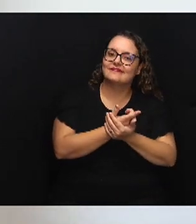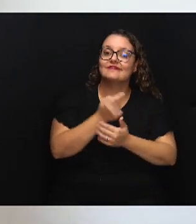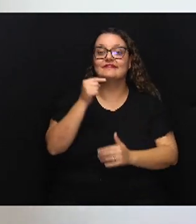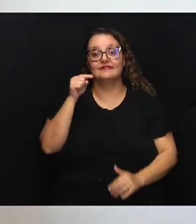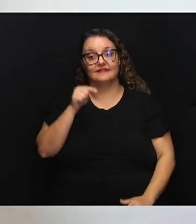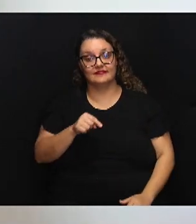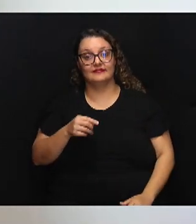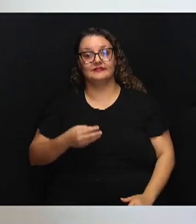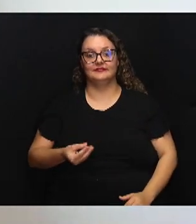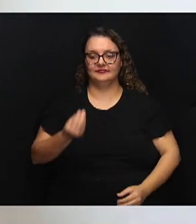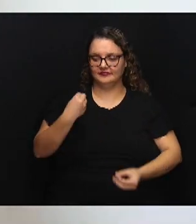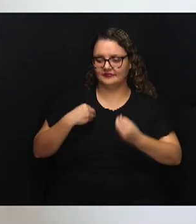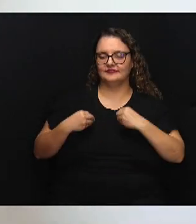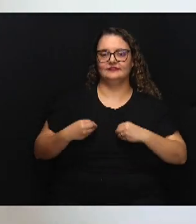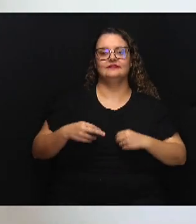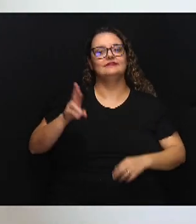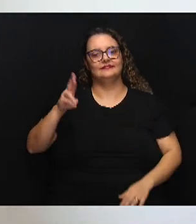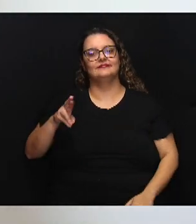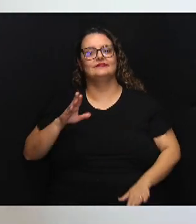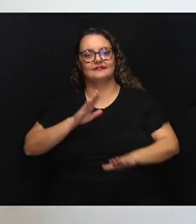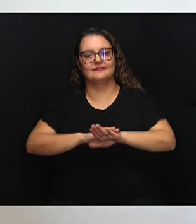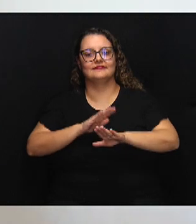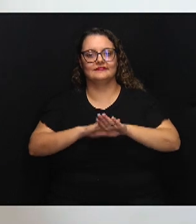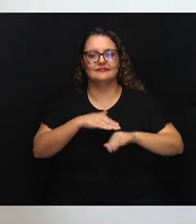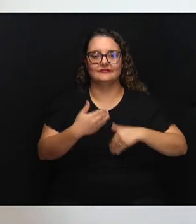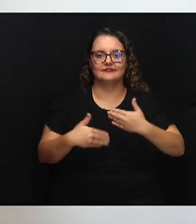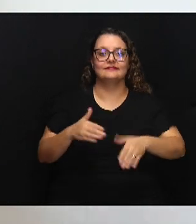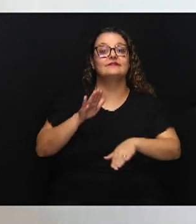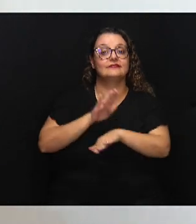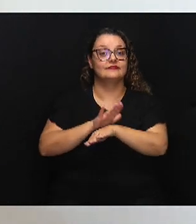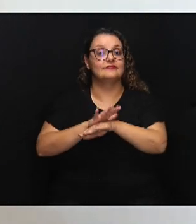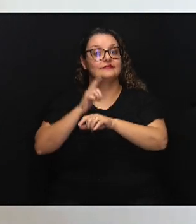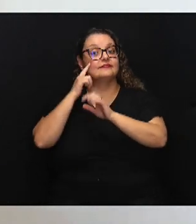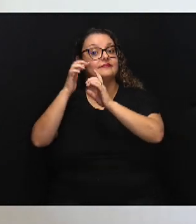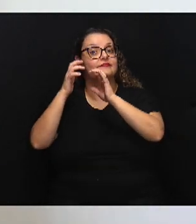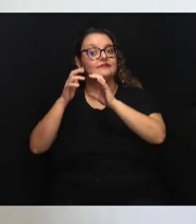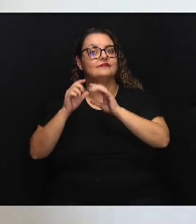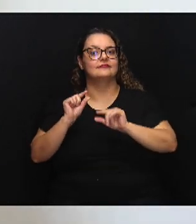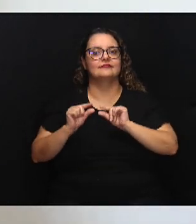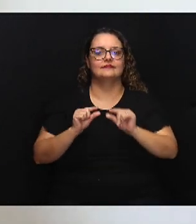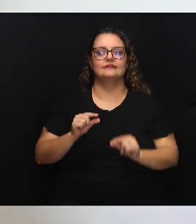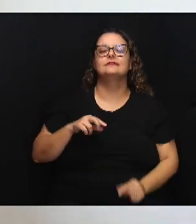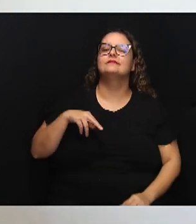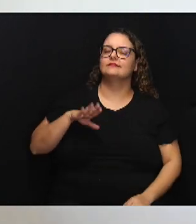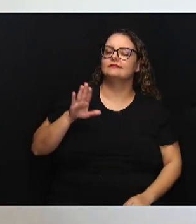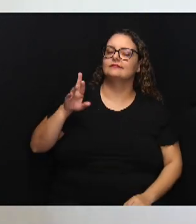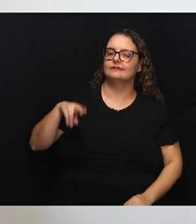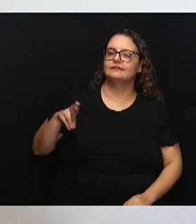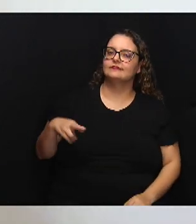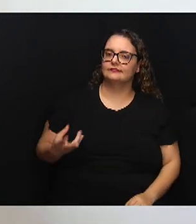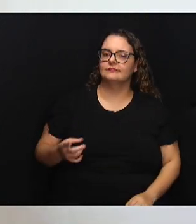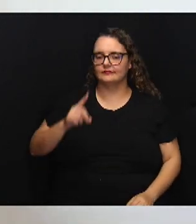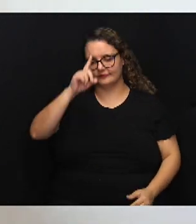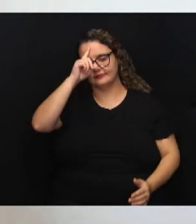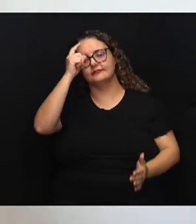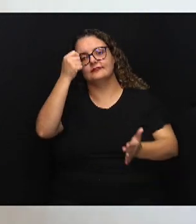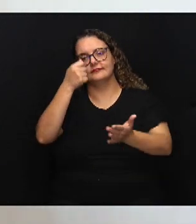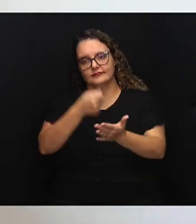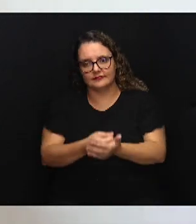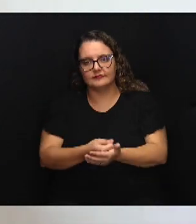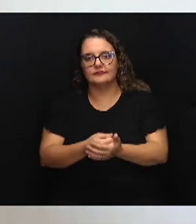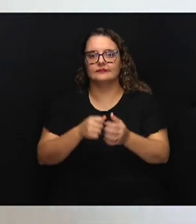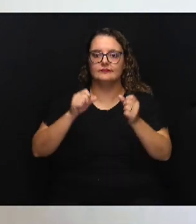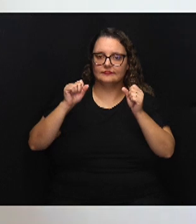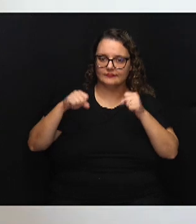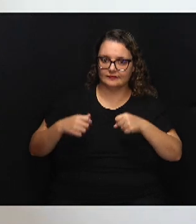vai te dando motivos para a ação, né, e ajuda o seu cérebro a ser um pouco mais racional e tomar uma decisão, sim,